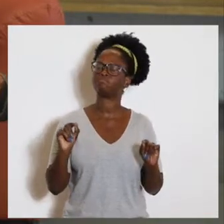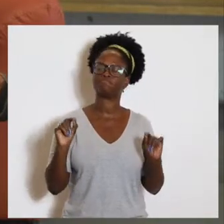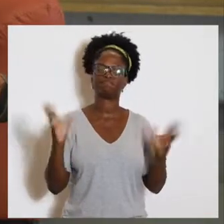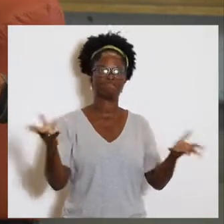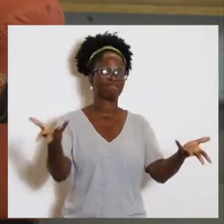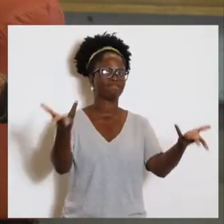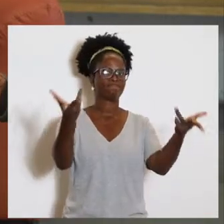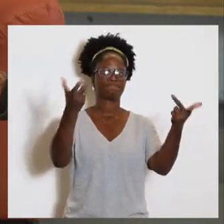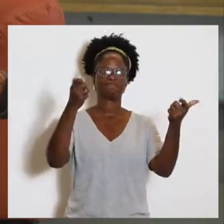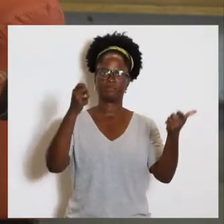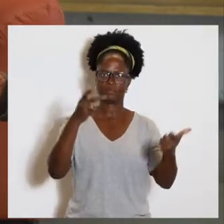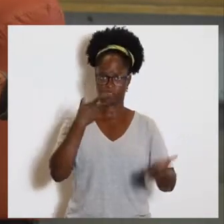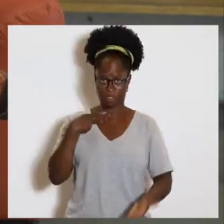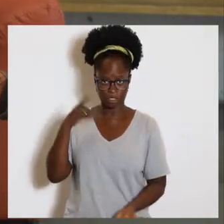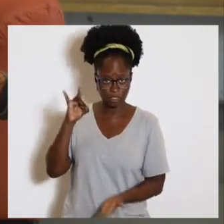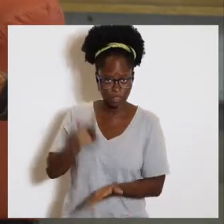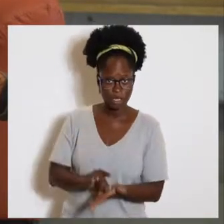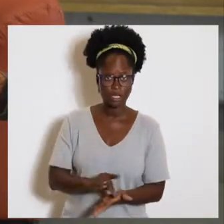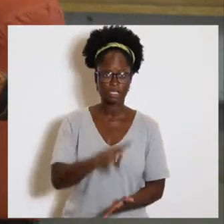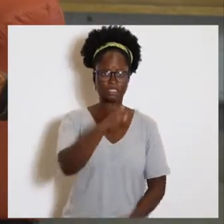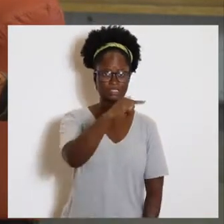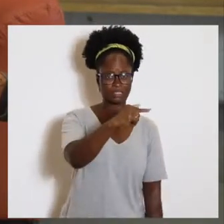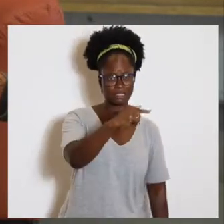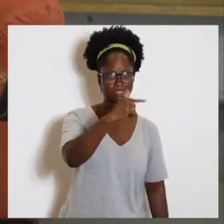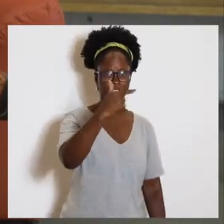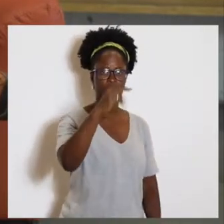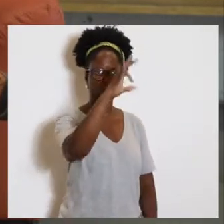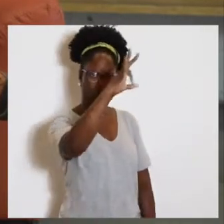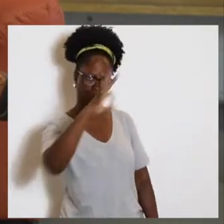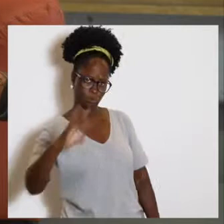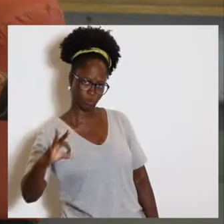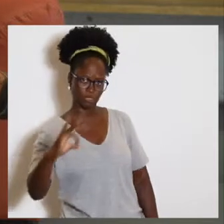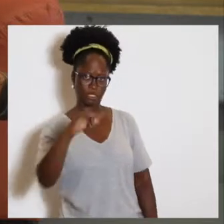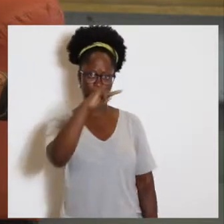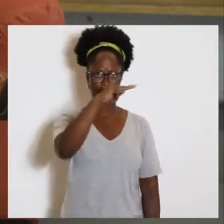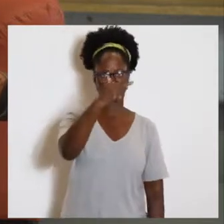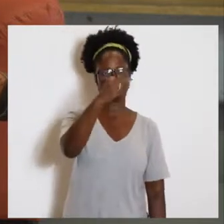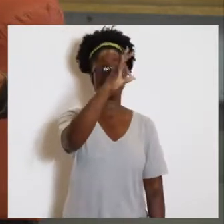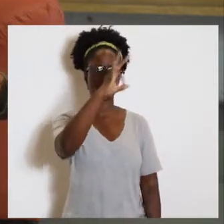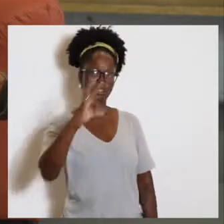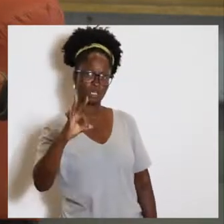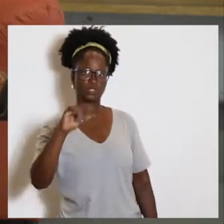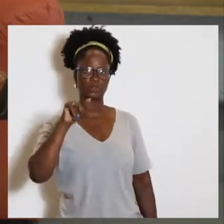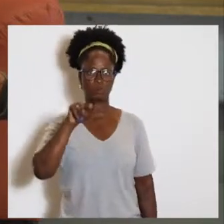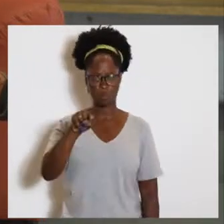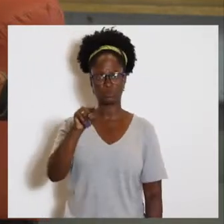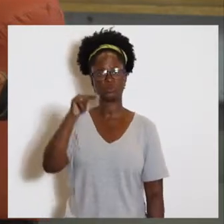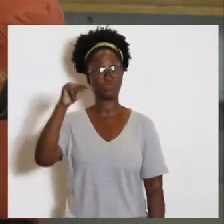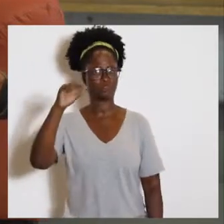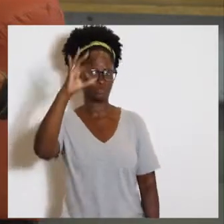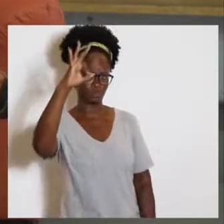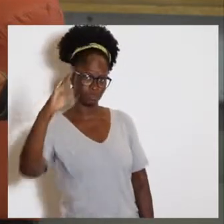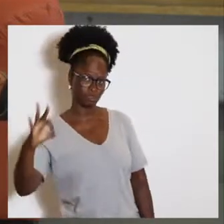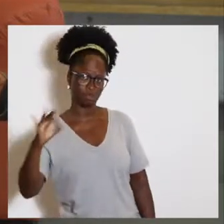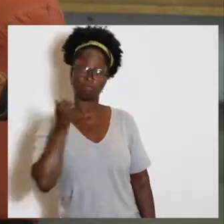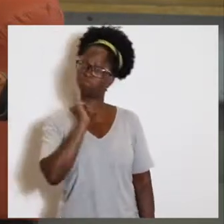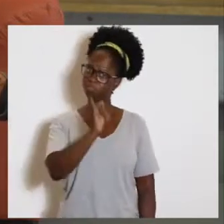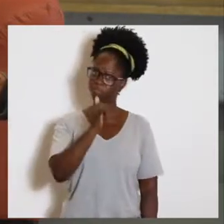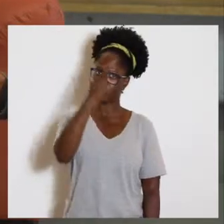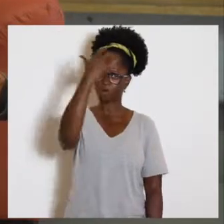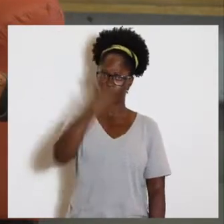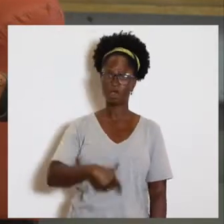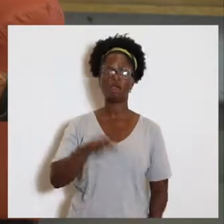está nessa afirmação 72% 72.7 por cento dos narradores